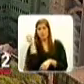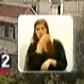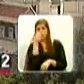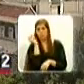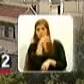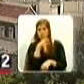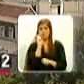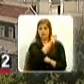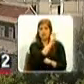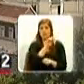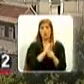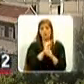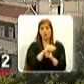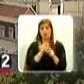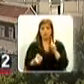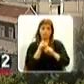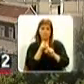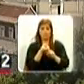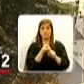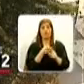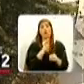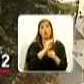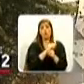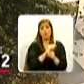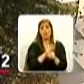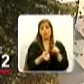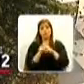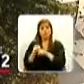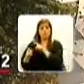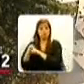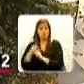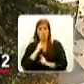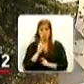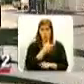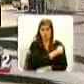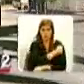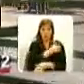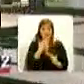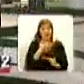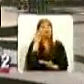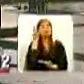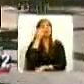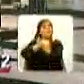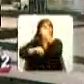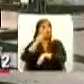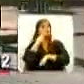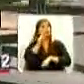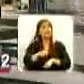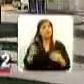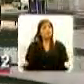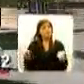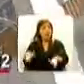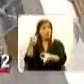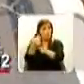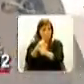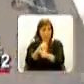aos bancos, que em pouco tempo ficaram com uma carteira muito grande de imóveis que agora tentam recolocar no mercado, incentivando a compra.